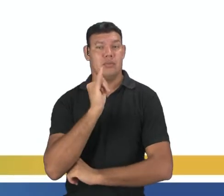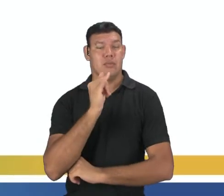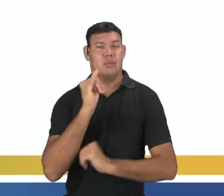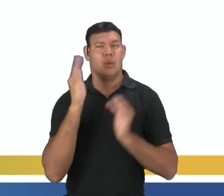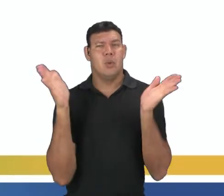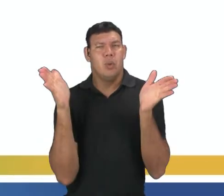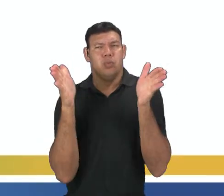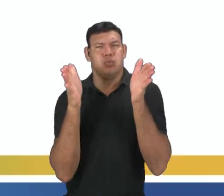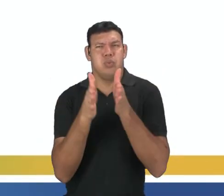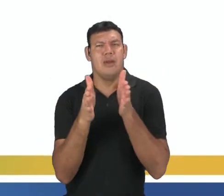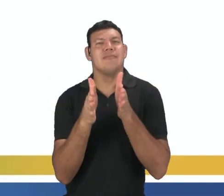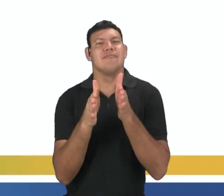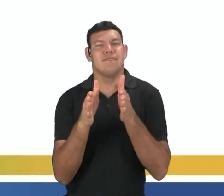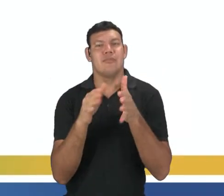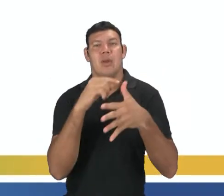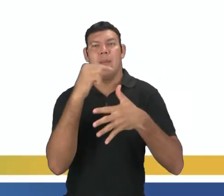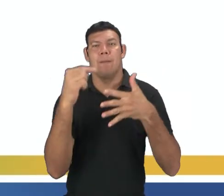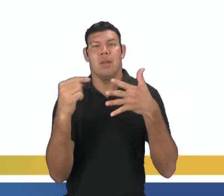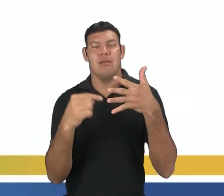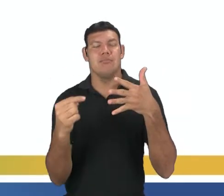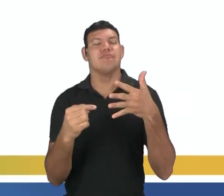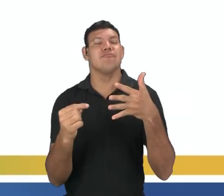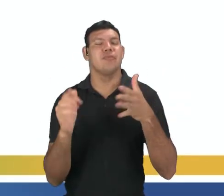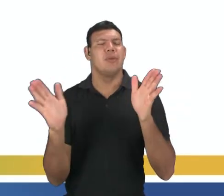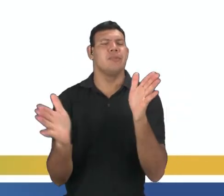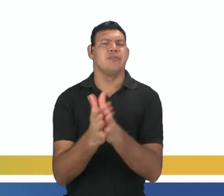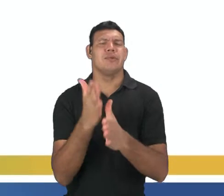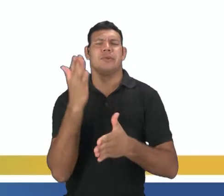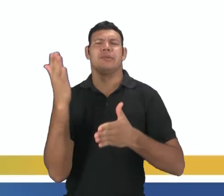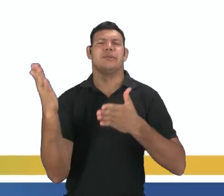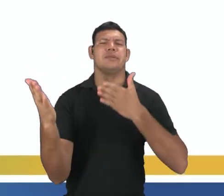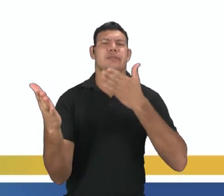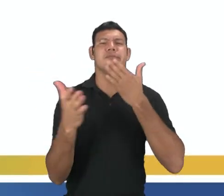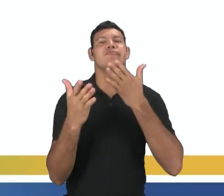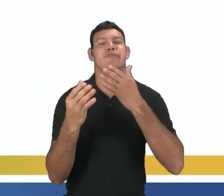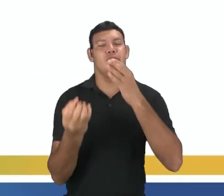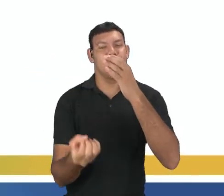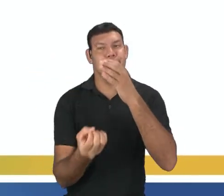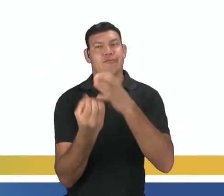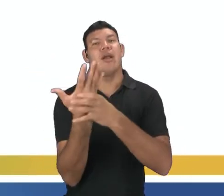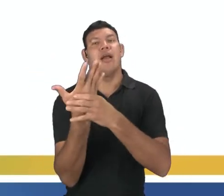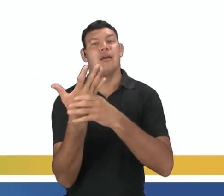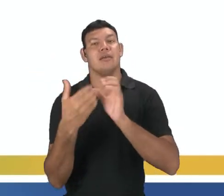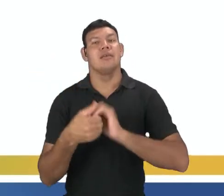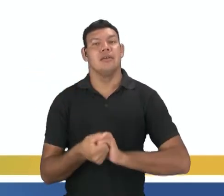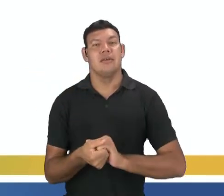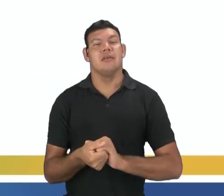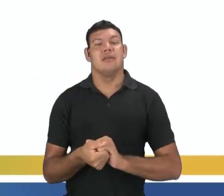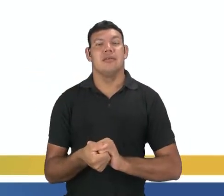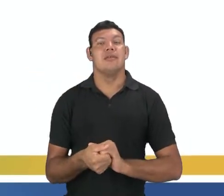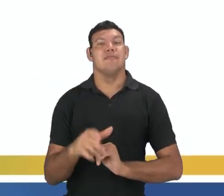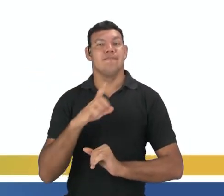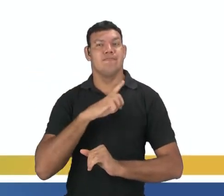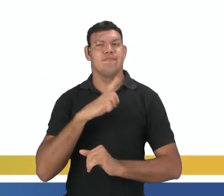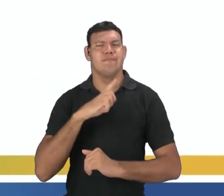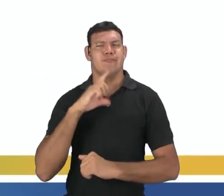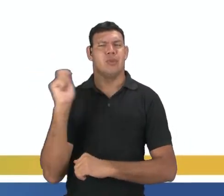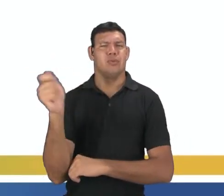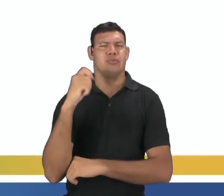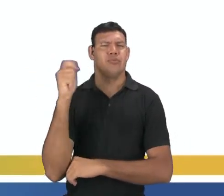curtas que possuem um elemento maravilhoso em sua composição, ou seja, algo mágico